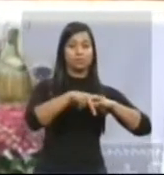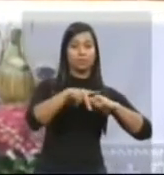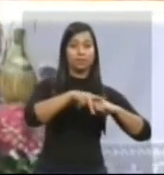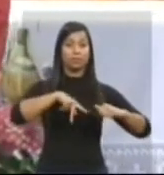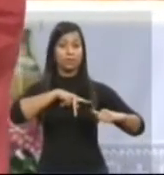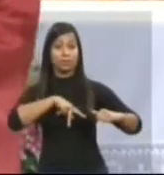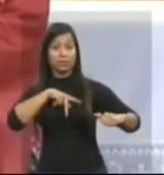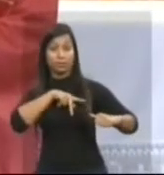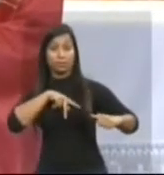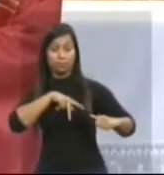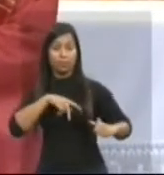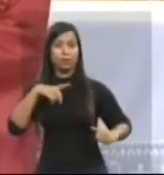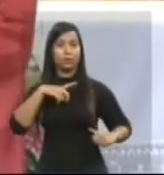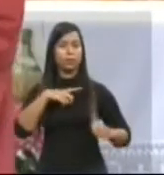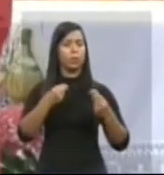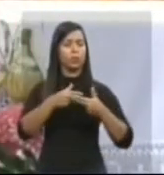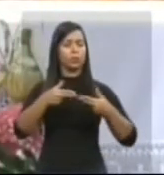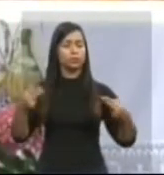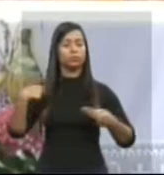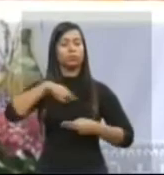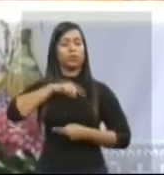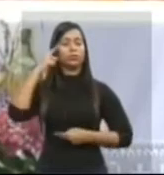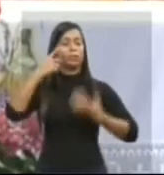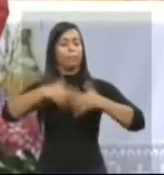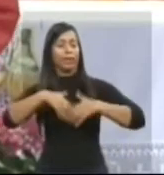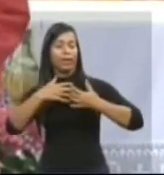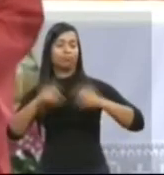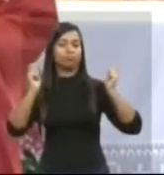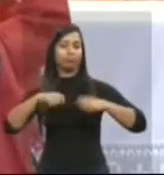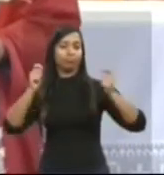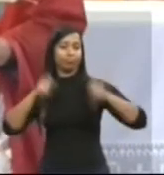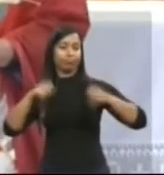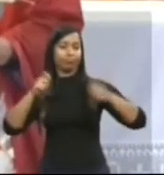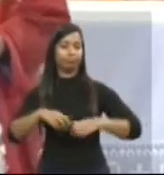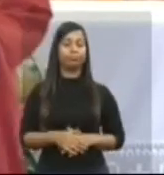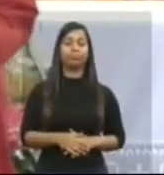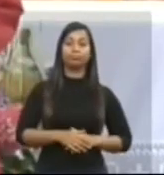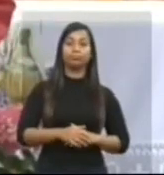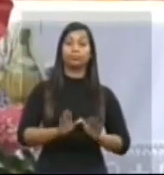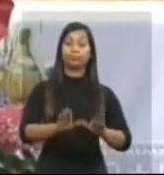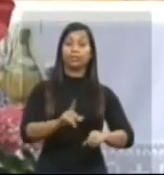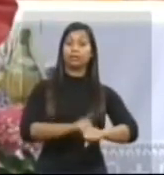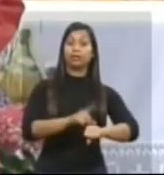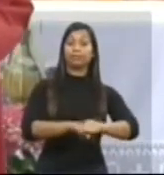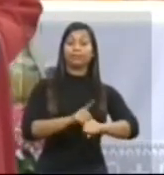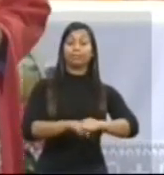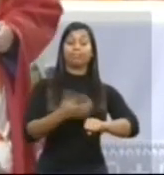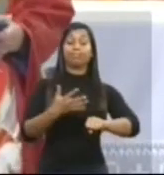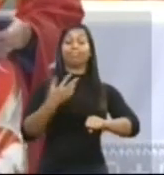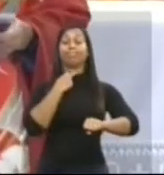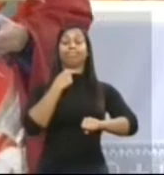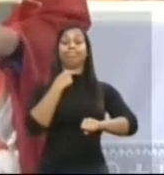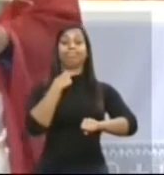São Paulo, teríamos muita coisa para a gente pensar e refletir. Mas como o tempo não